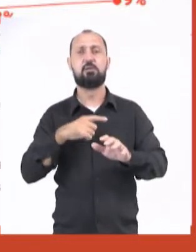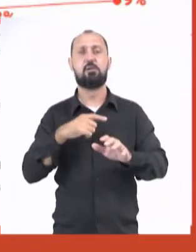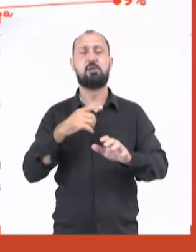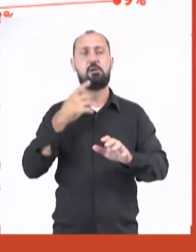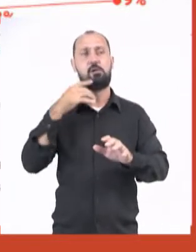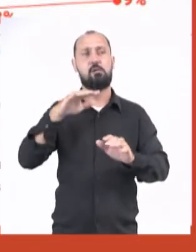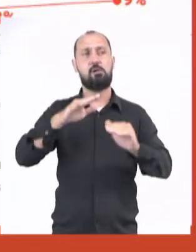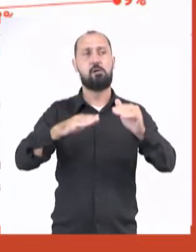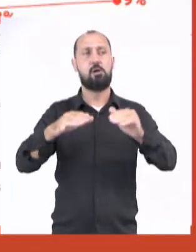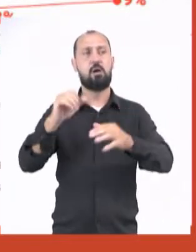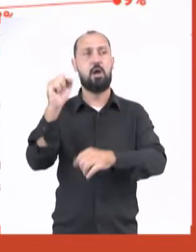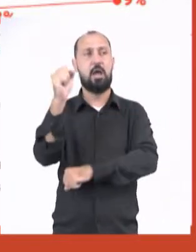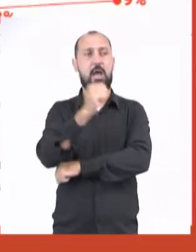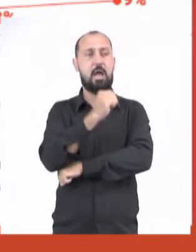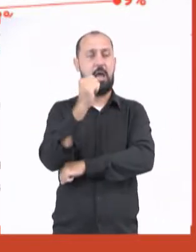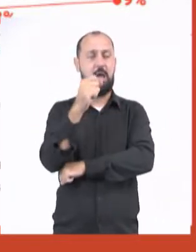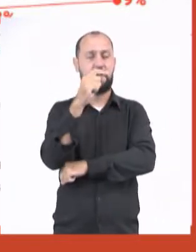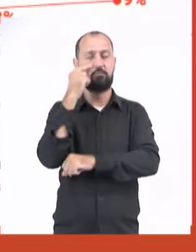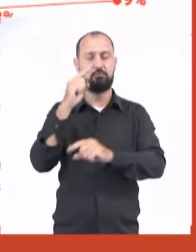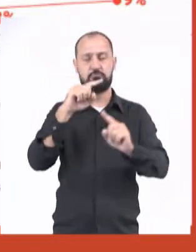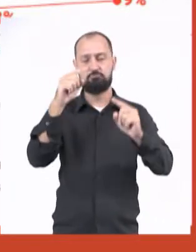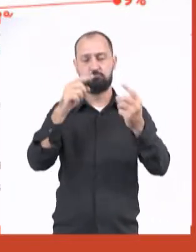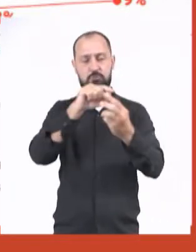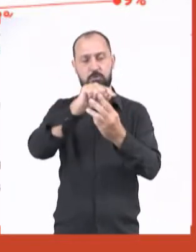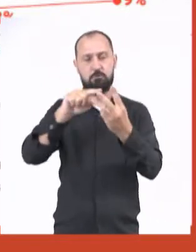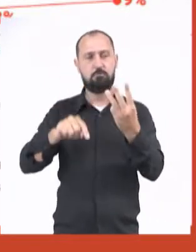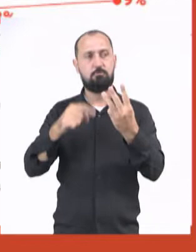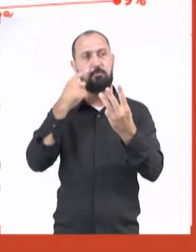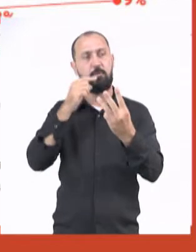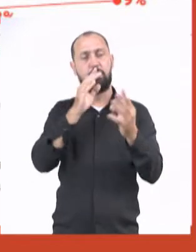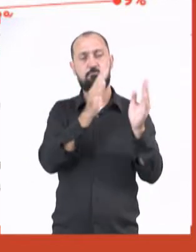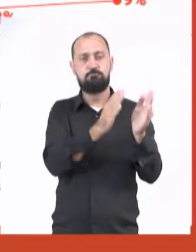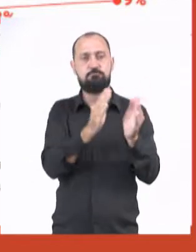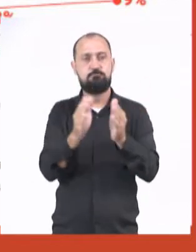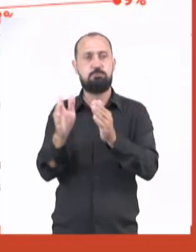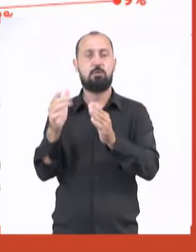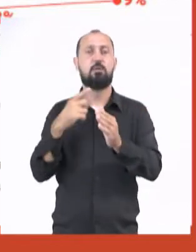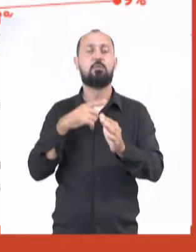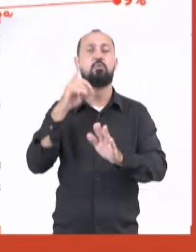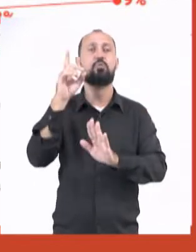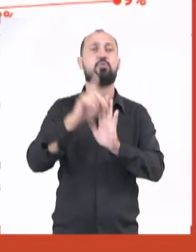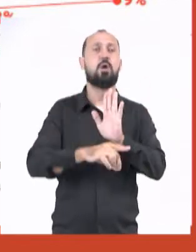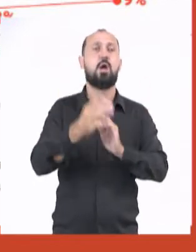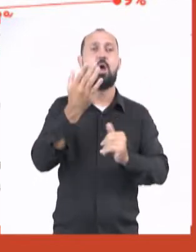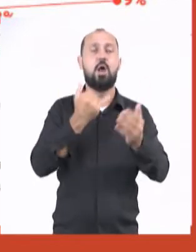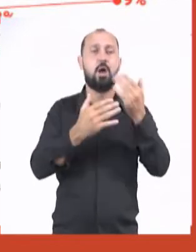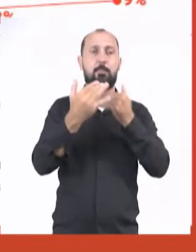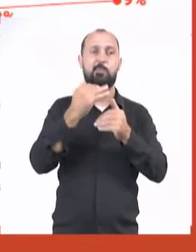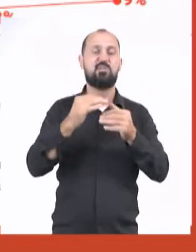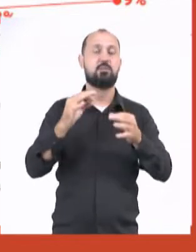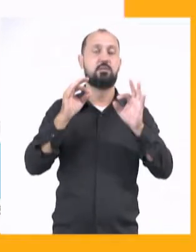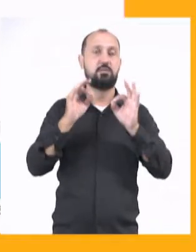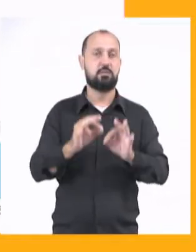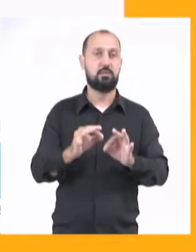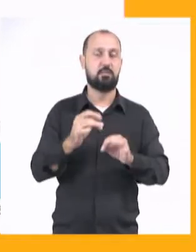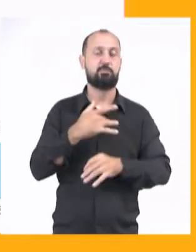e a grave, né? Com uma involução aí desse direito da alimentação adequada e